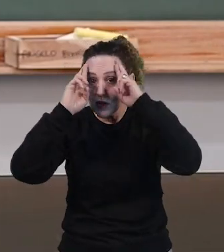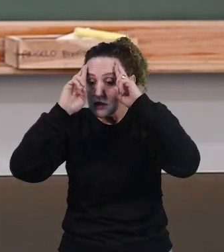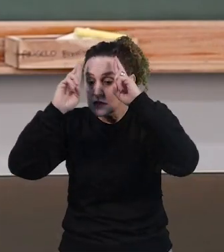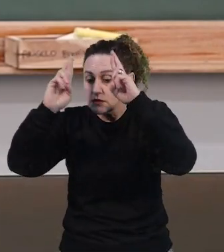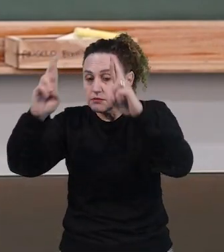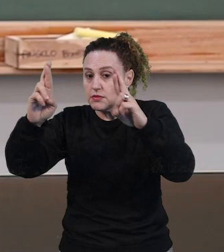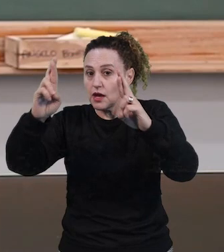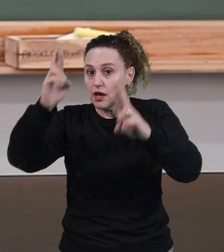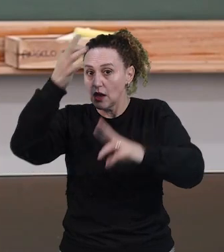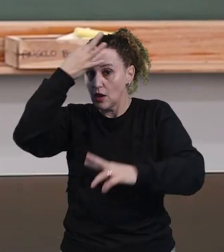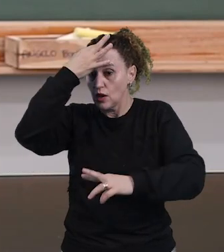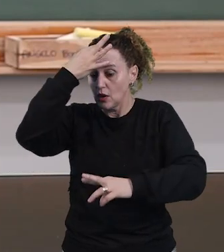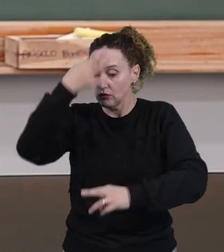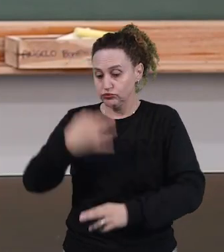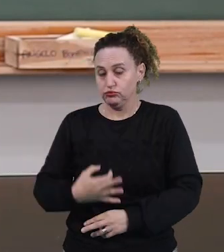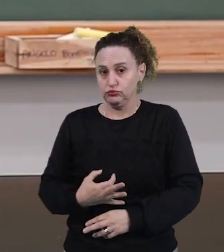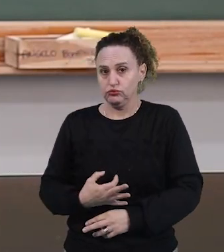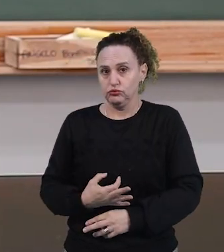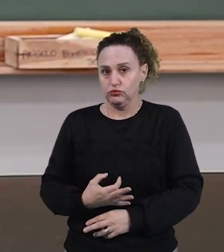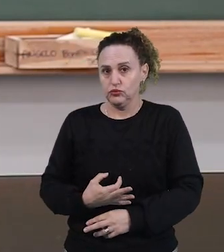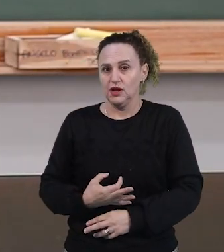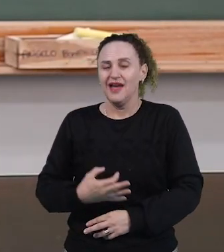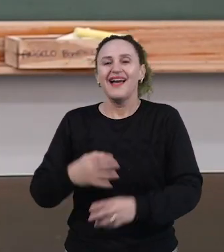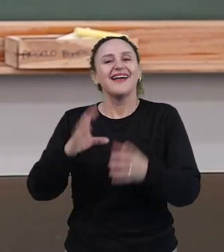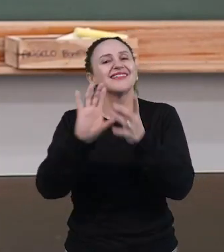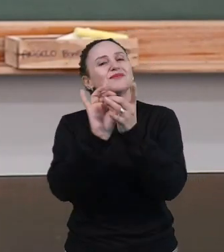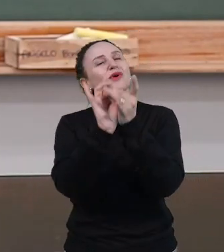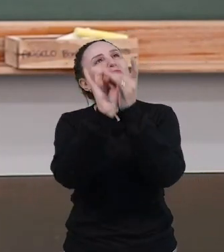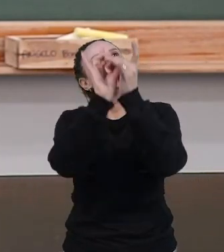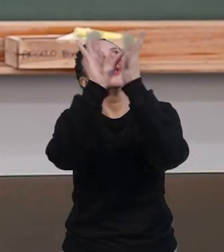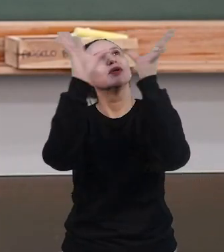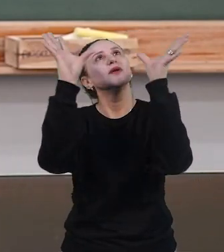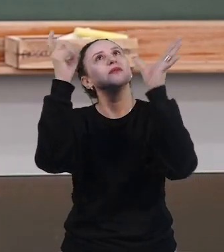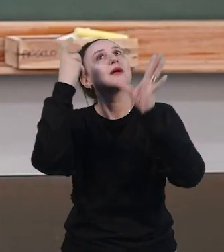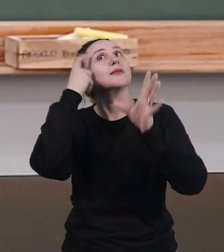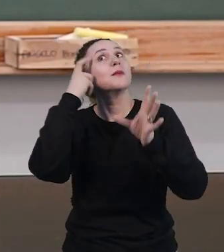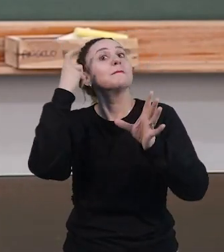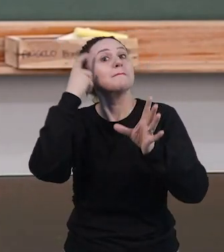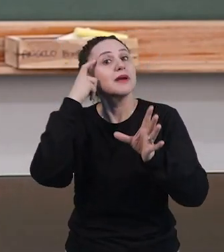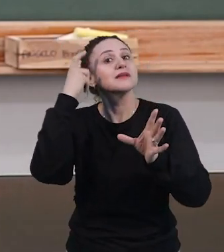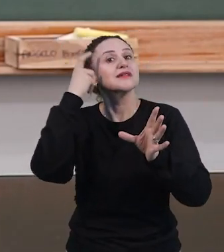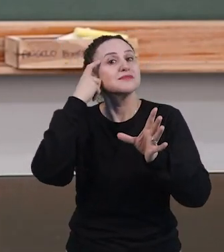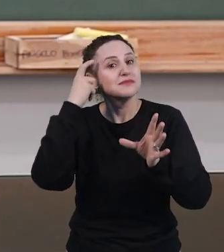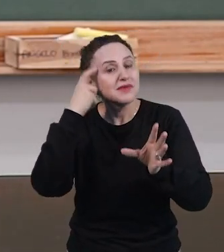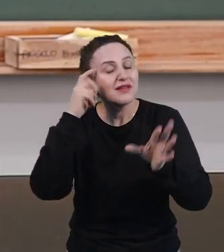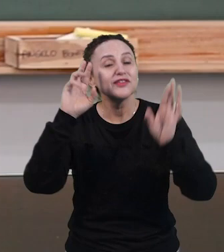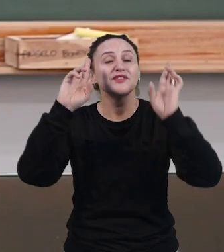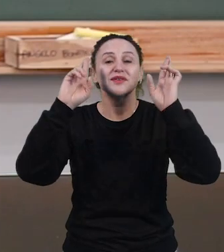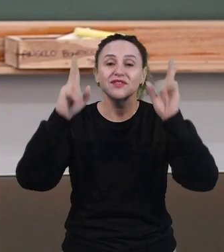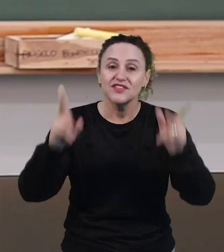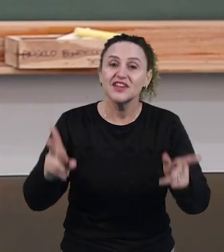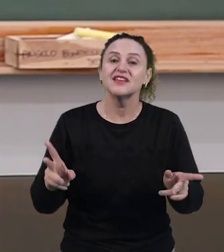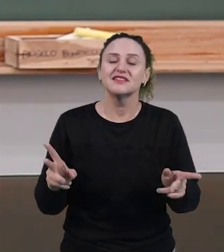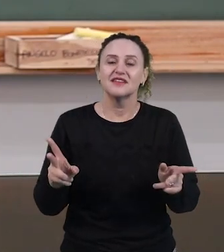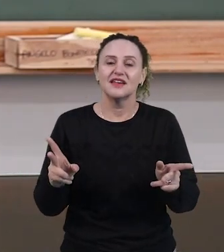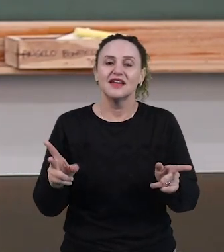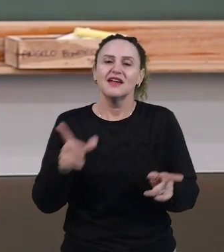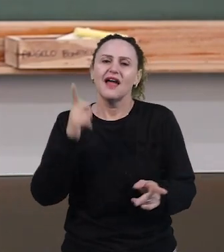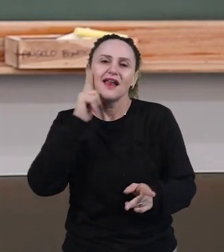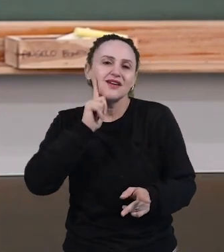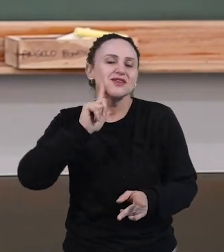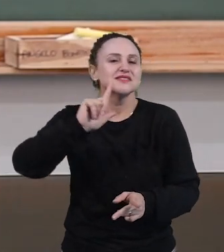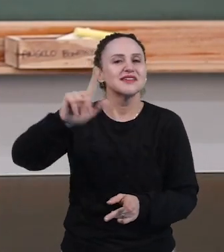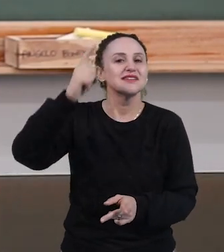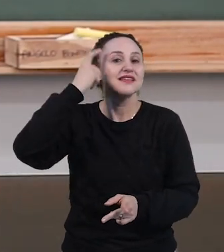mútuo, né? Que já levam ela a ter mais autonomia de pensamento, né? É outro pensamento, é um pensamento que ainda não